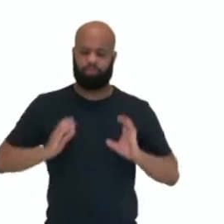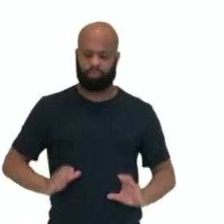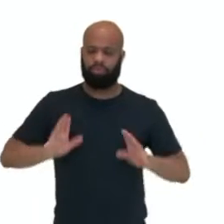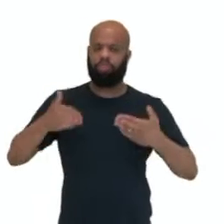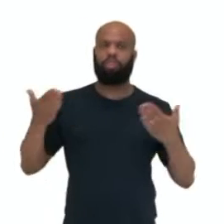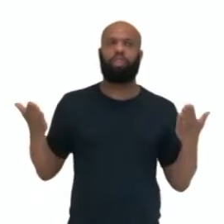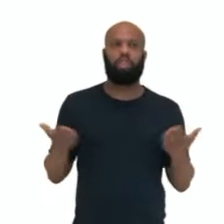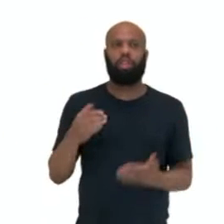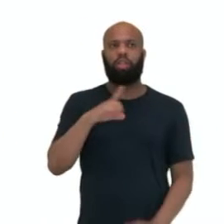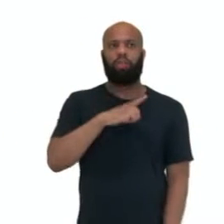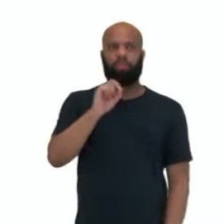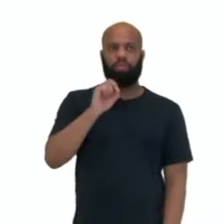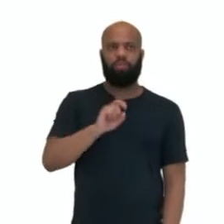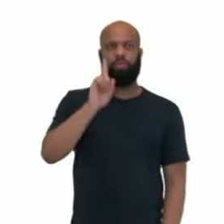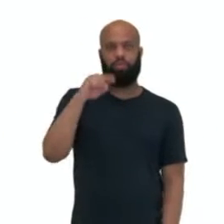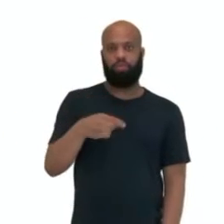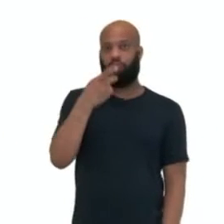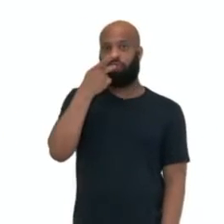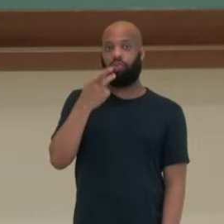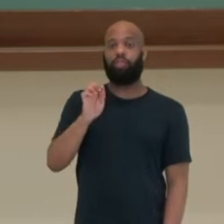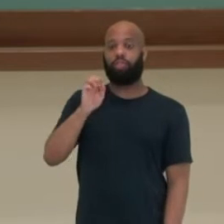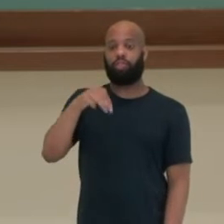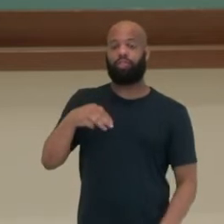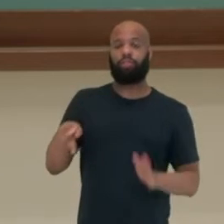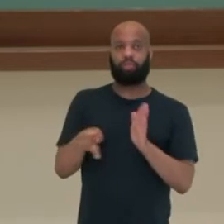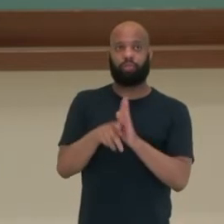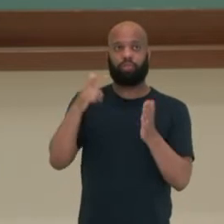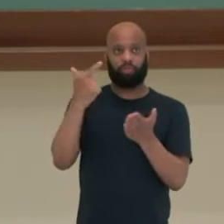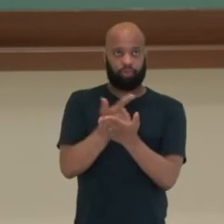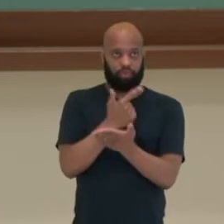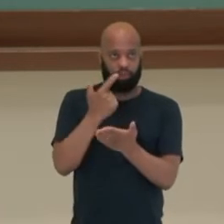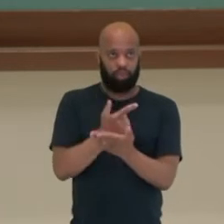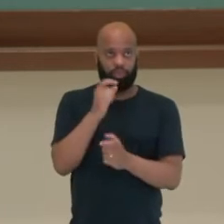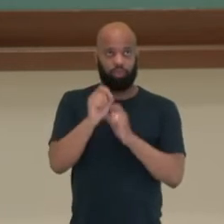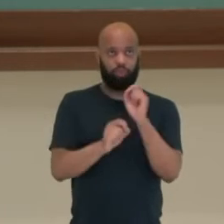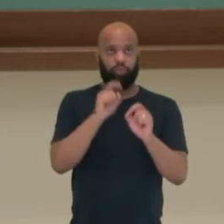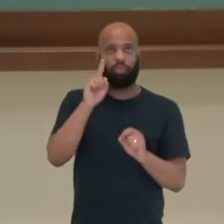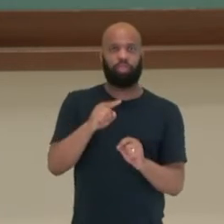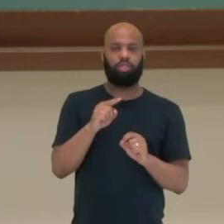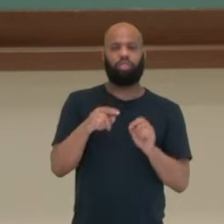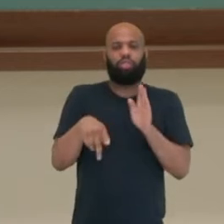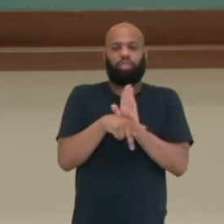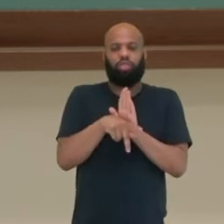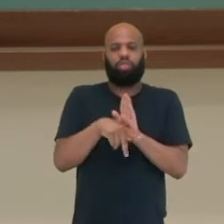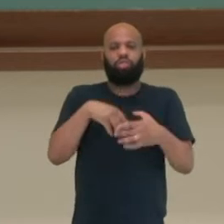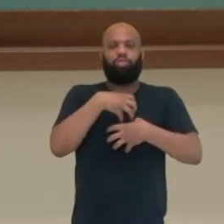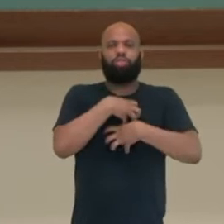nós temos uma fala do livro O Espírito das Leis,